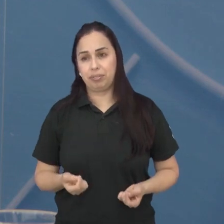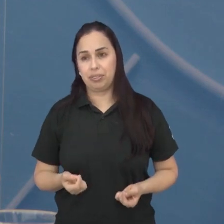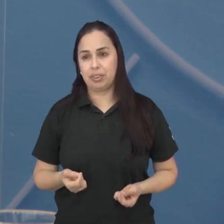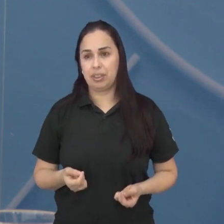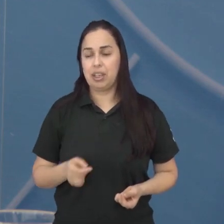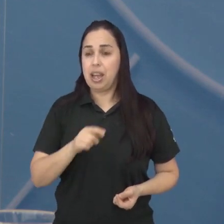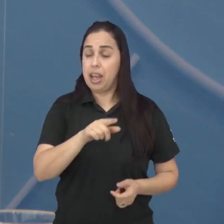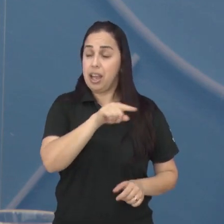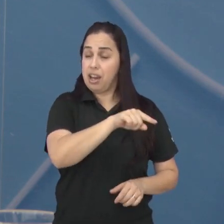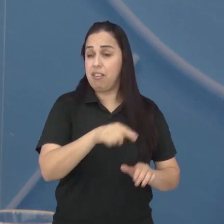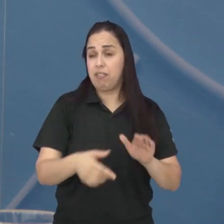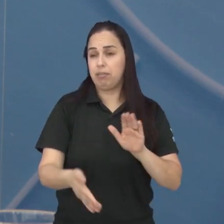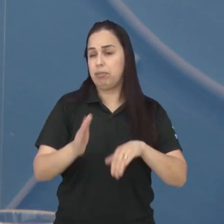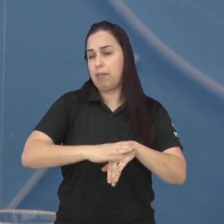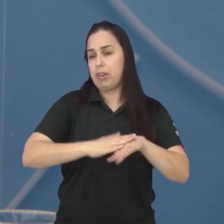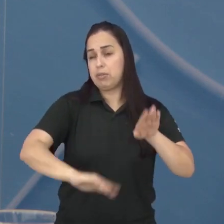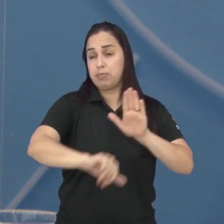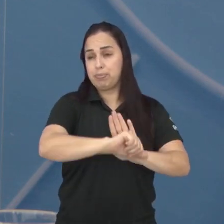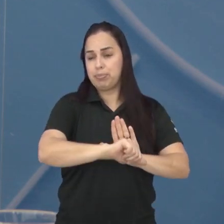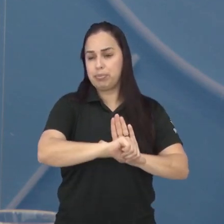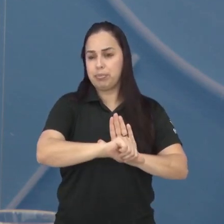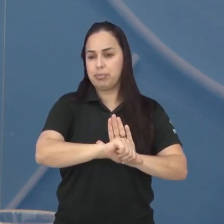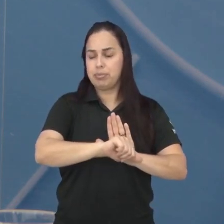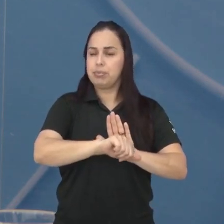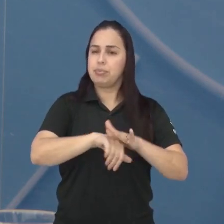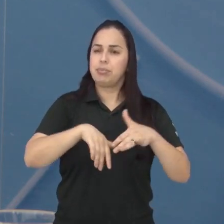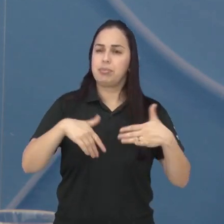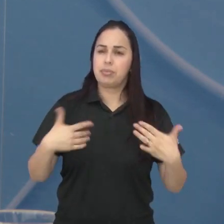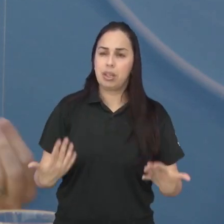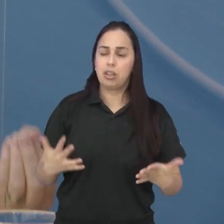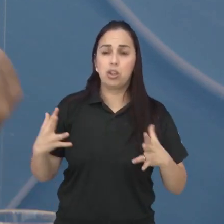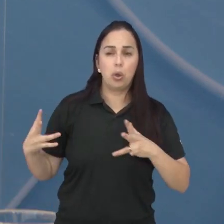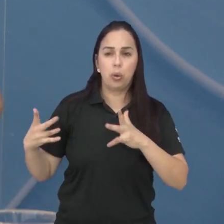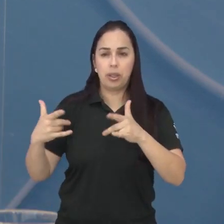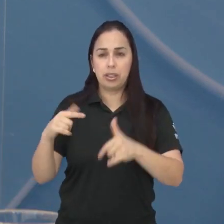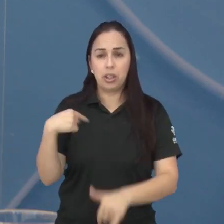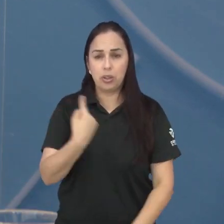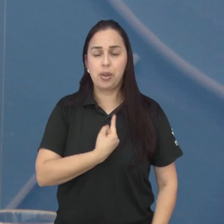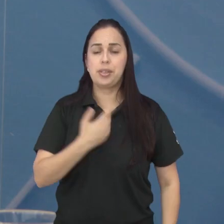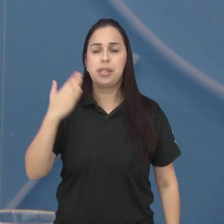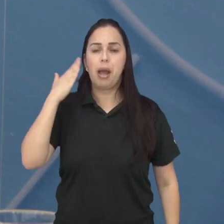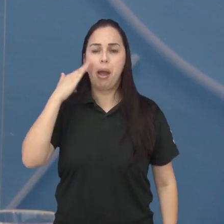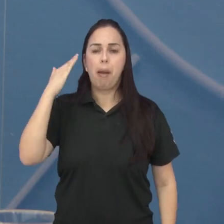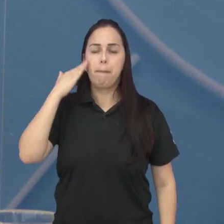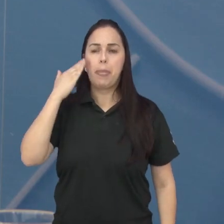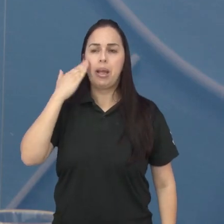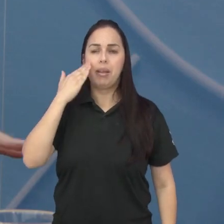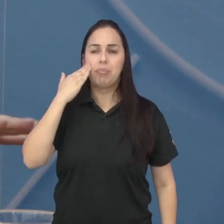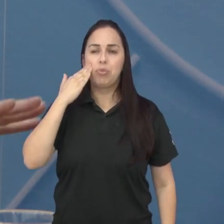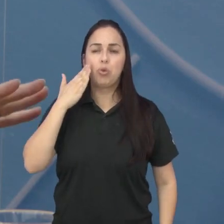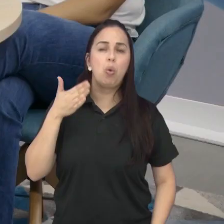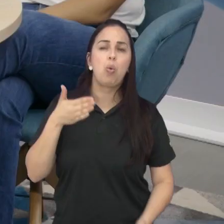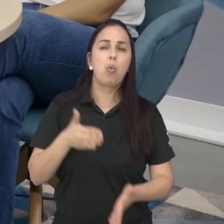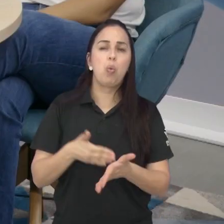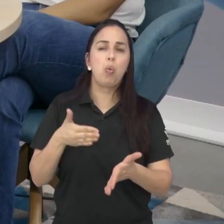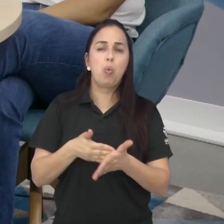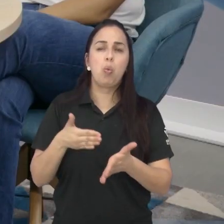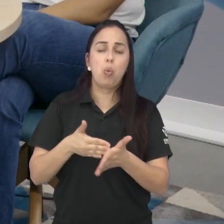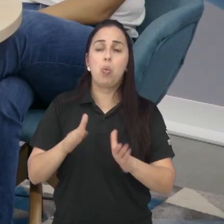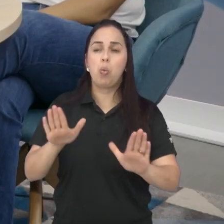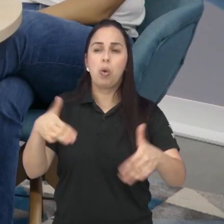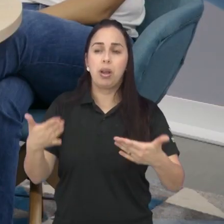ele cometeu um crime, né? Sim. Então, é um pouco isso, assim, acho que todas nós sabemos onde aperta o nosso calo,